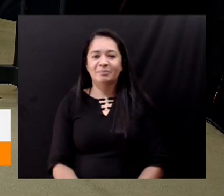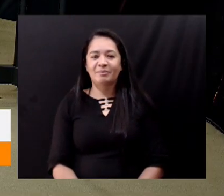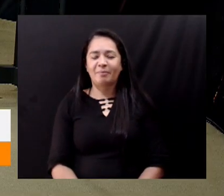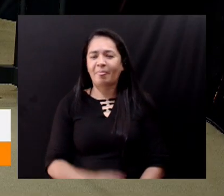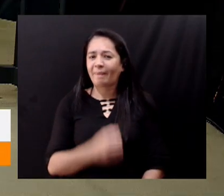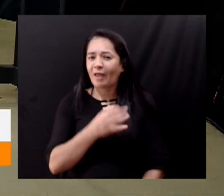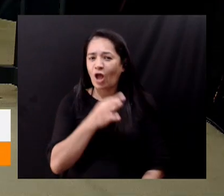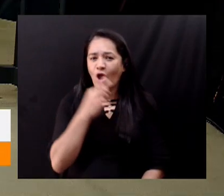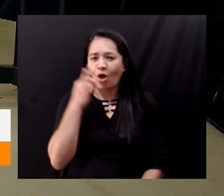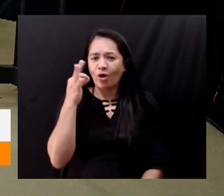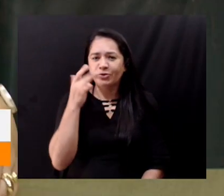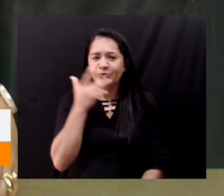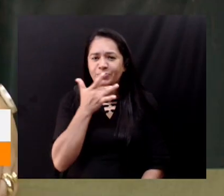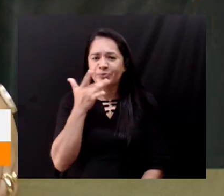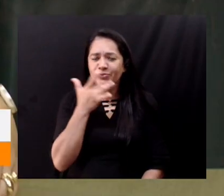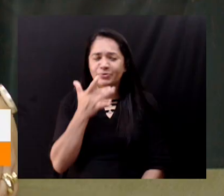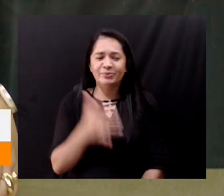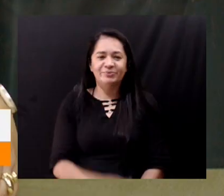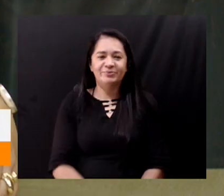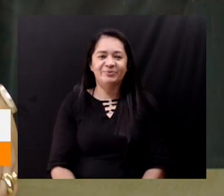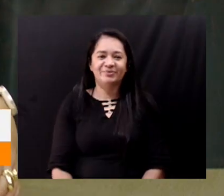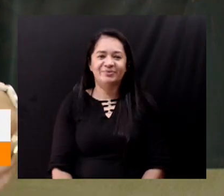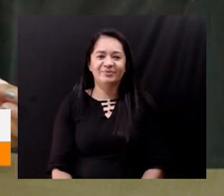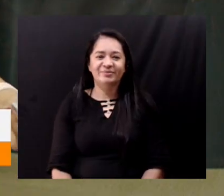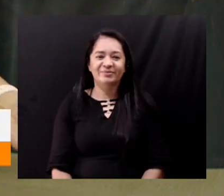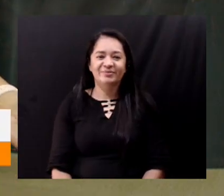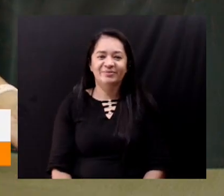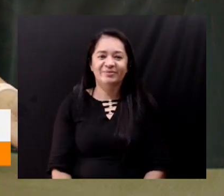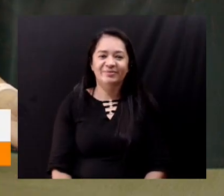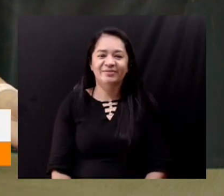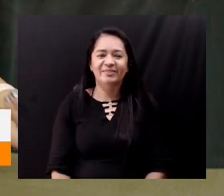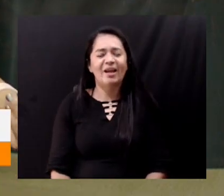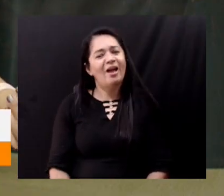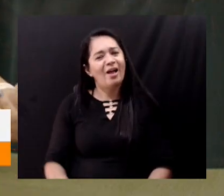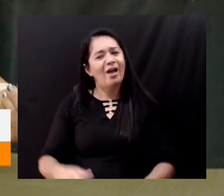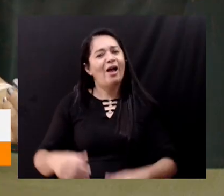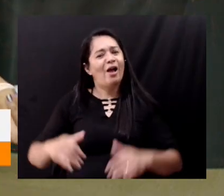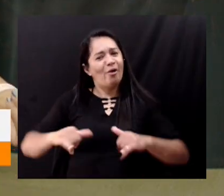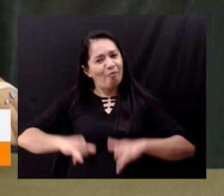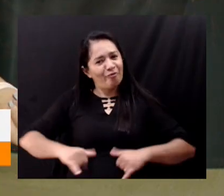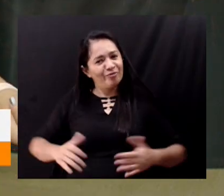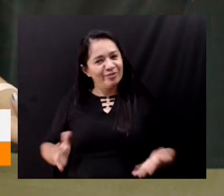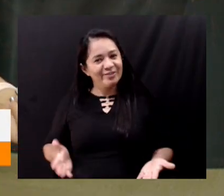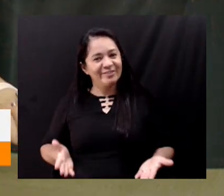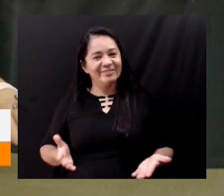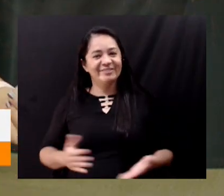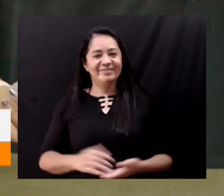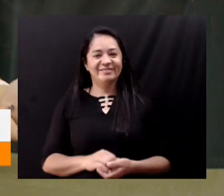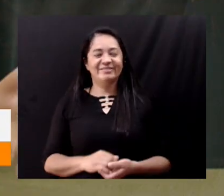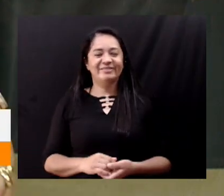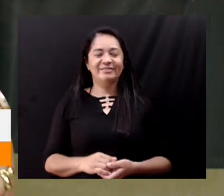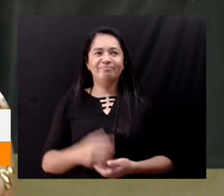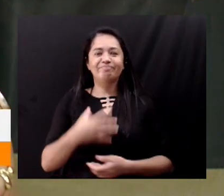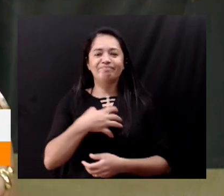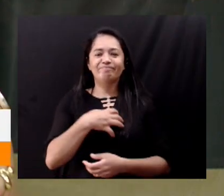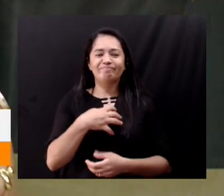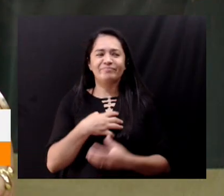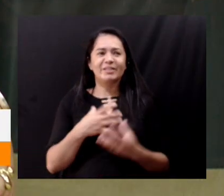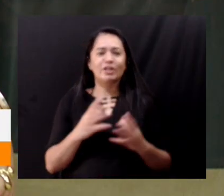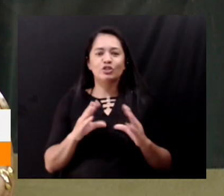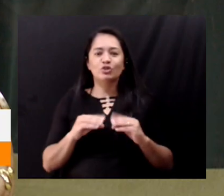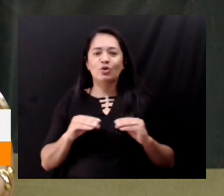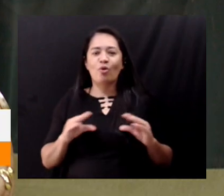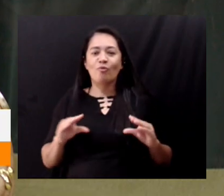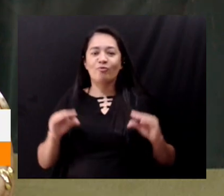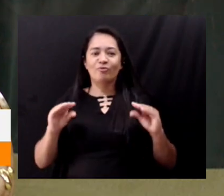isso! Poxa vida, aí judiou, né? É isso, gente, é essa sensação de bem-estar. Olha só,